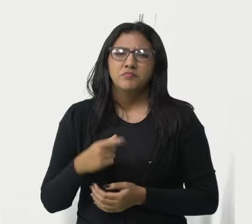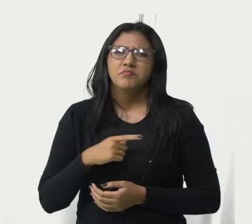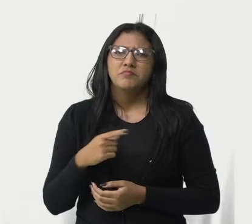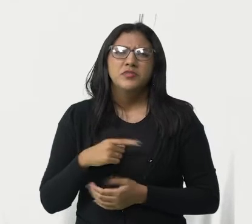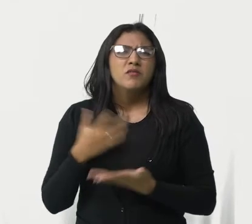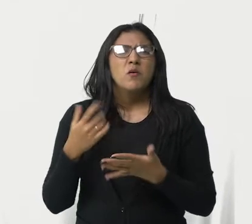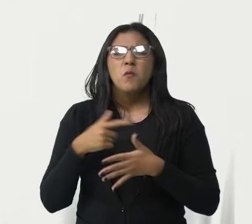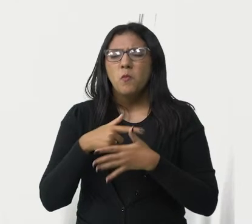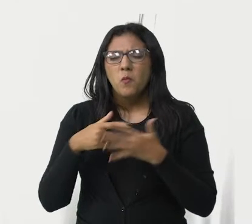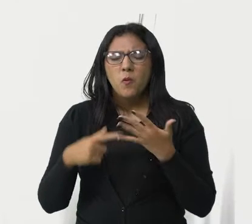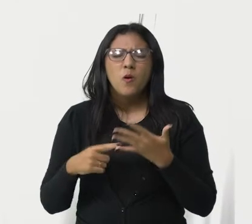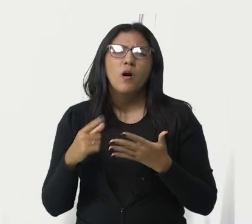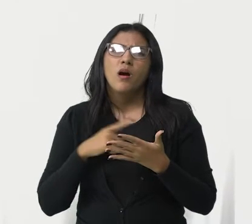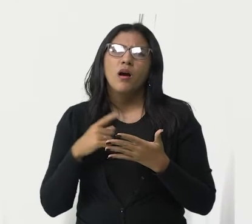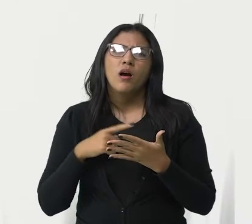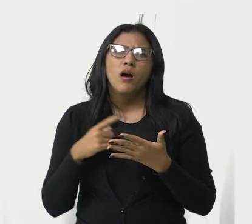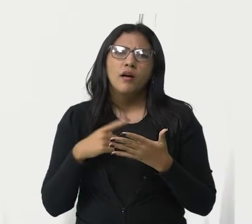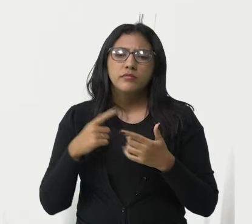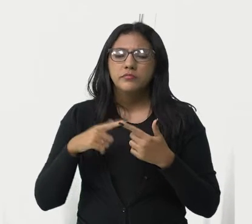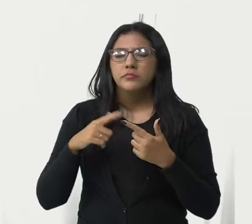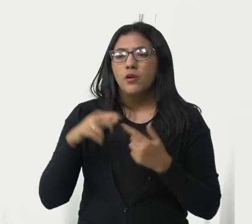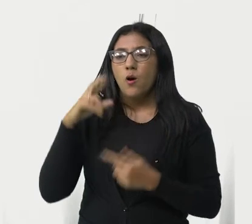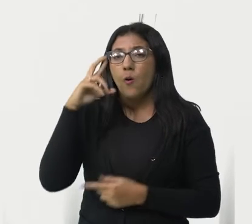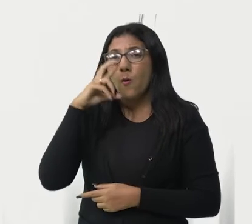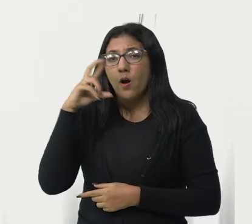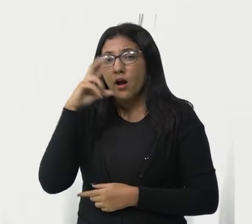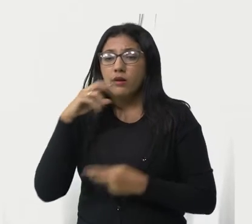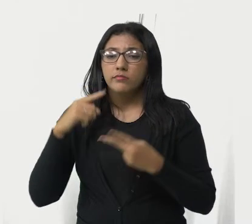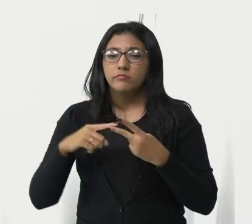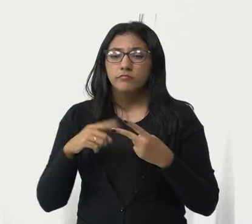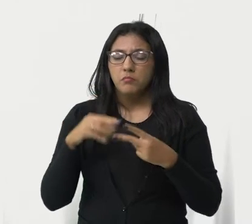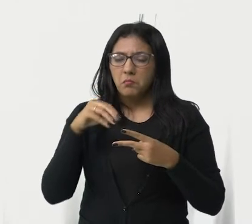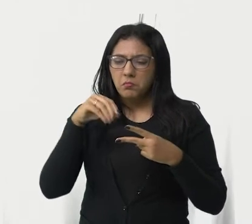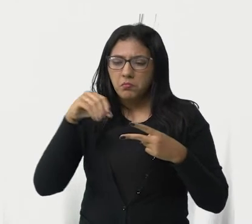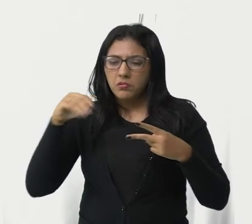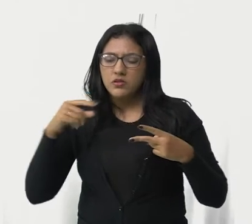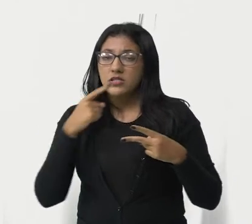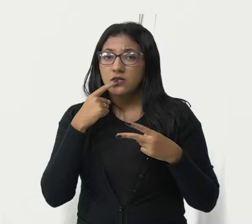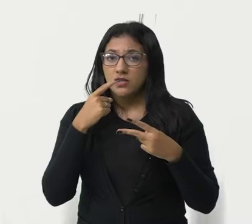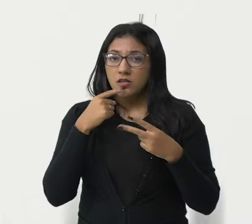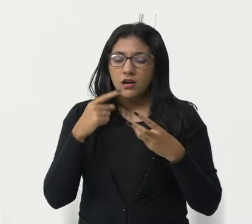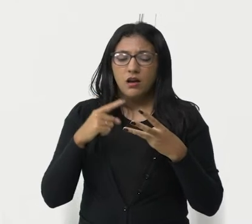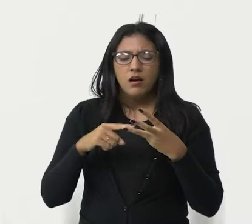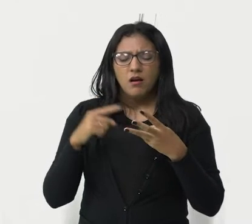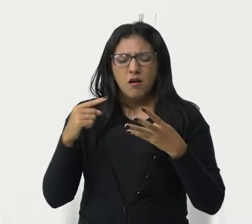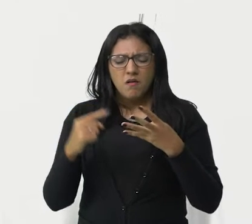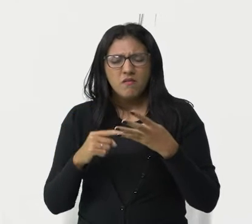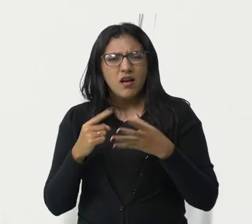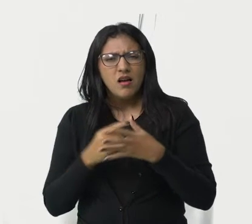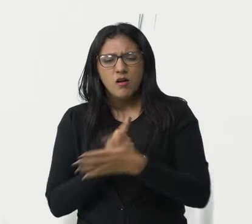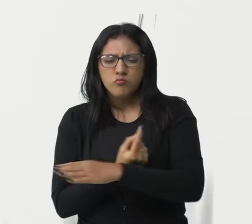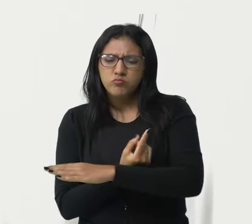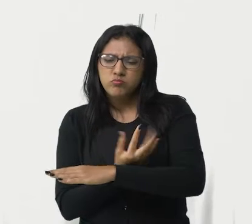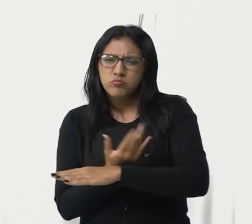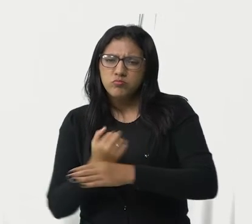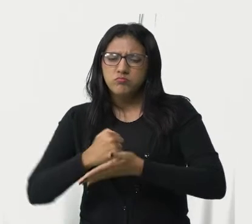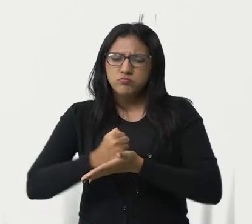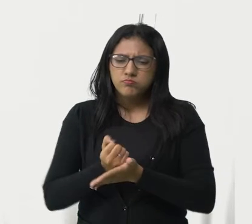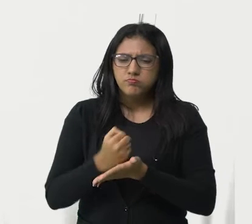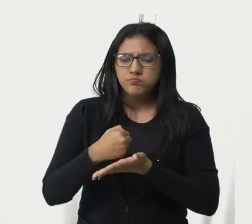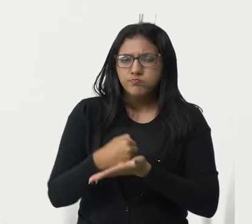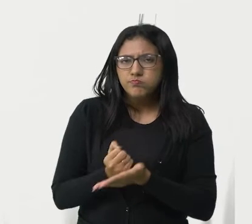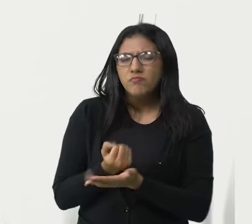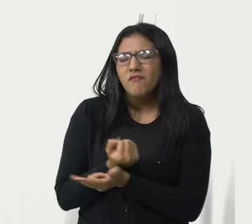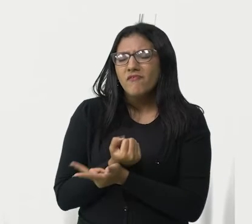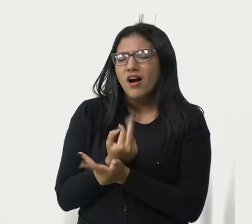do sertão, a gente verifica o guaraná, o urucum, o cravo, a canela, a salsa, entre outros produtos que eles